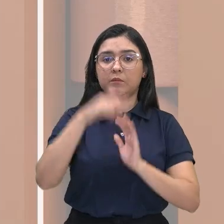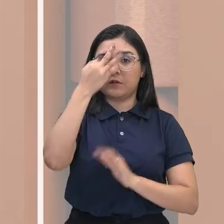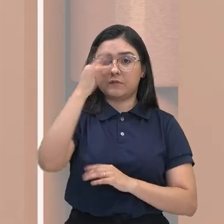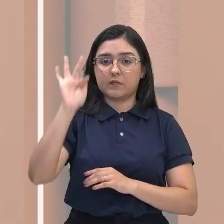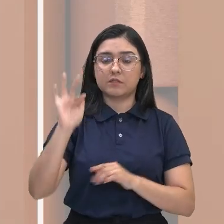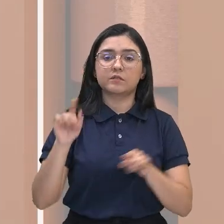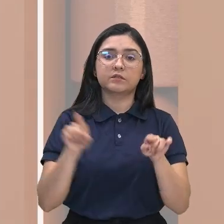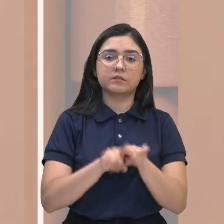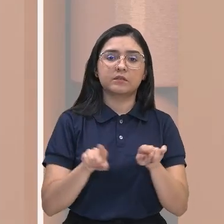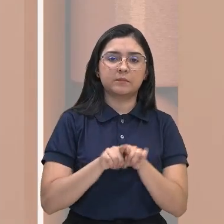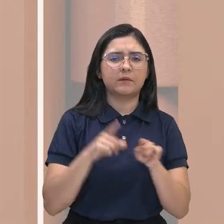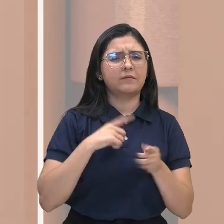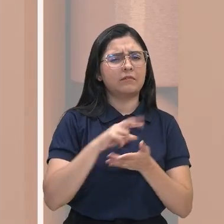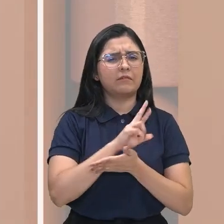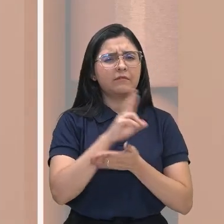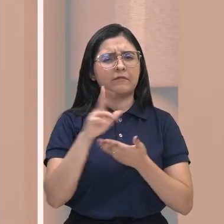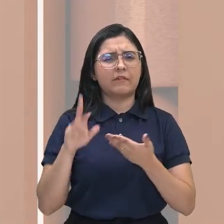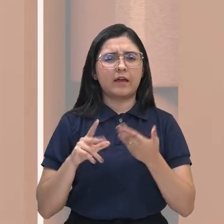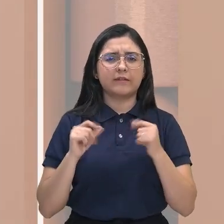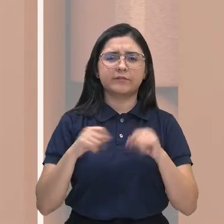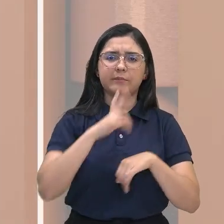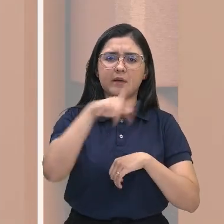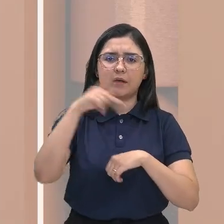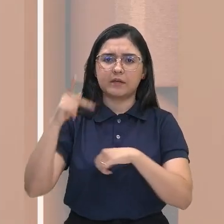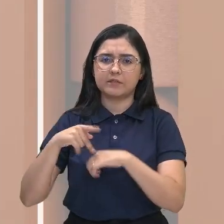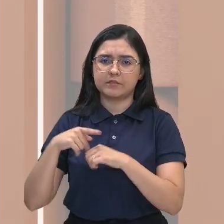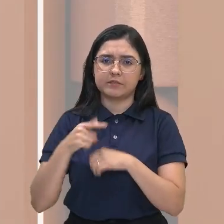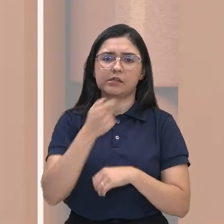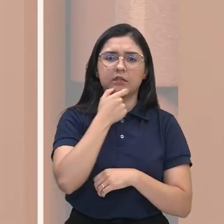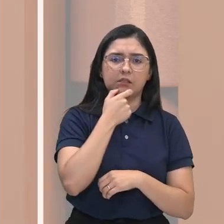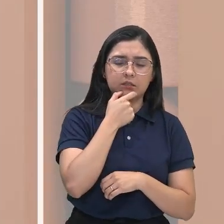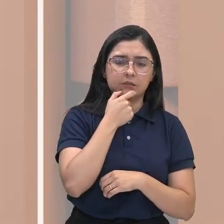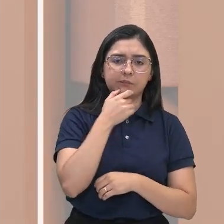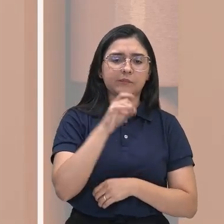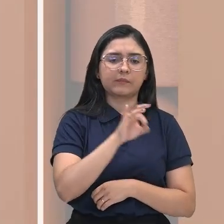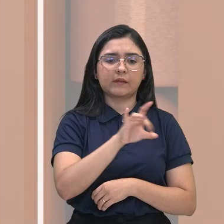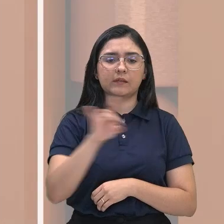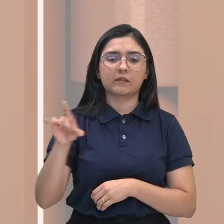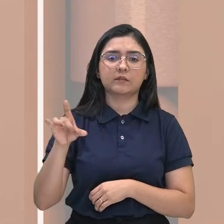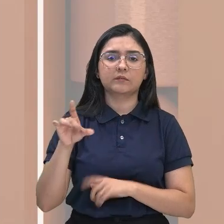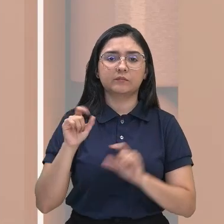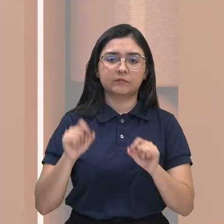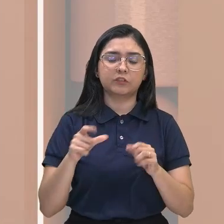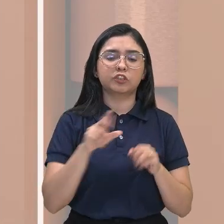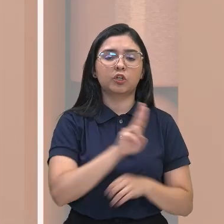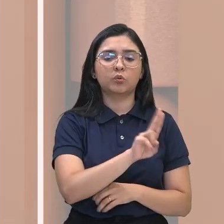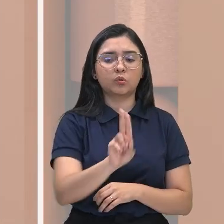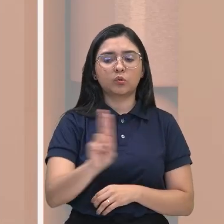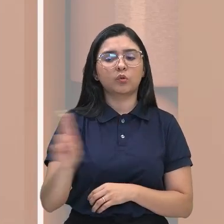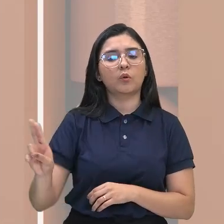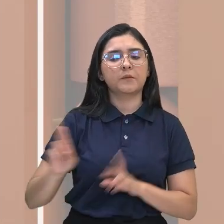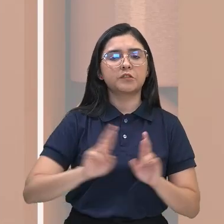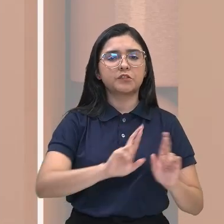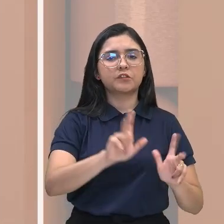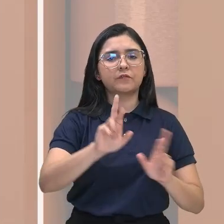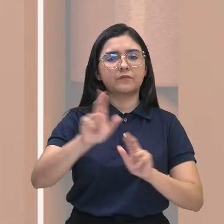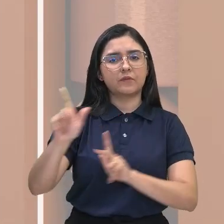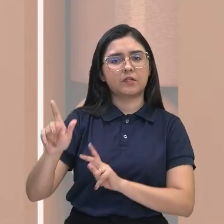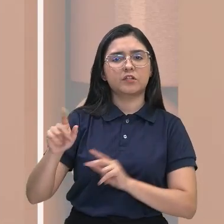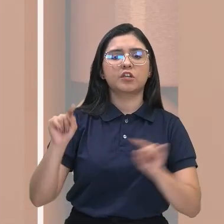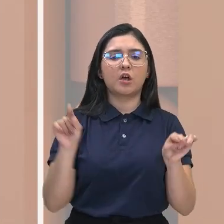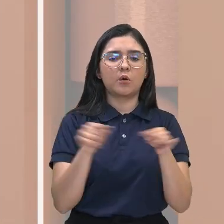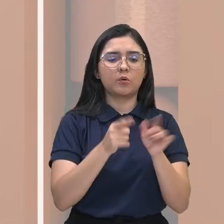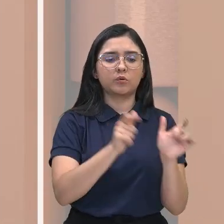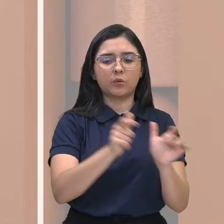Baixos, Escócia, Dinamarca e também Inglaterra, cada seguidor com uma nomenclatura distinta conforme o lugar